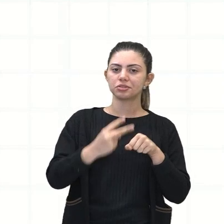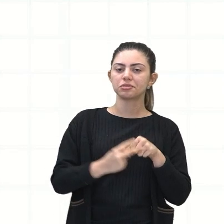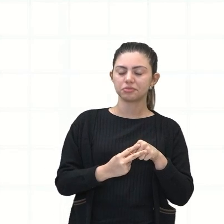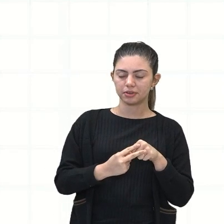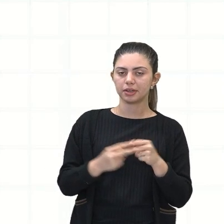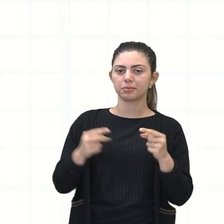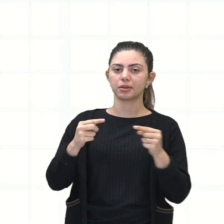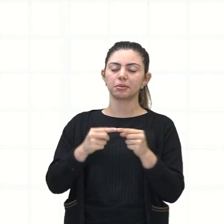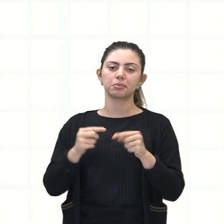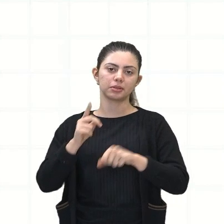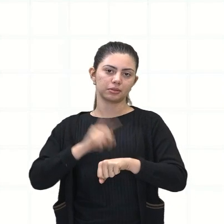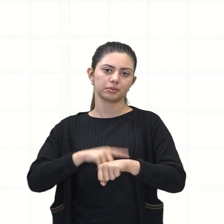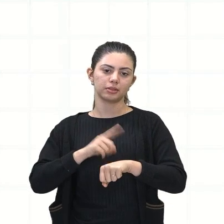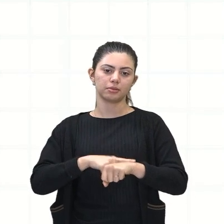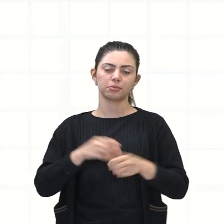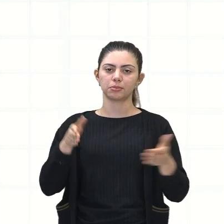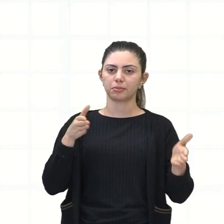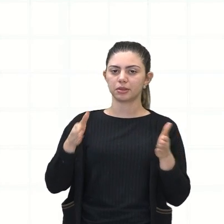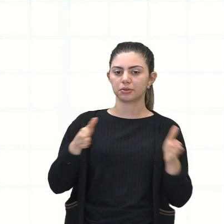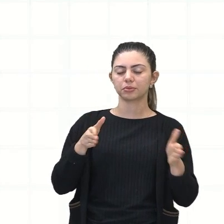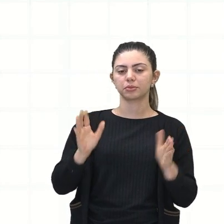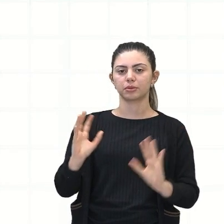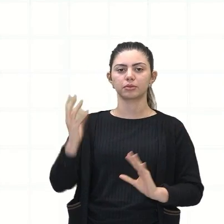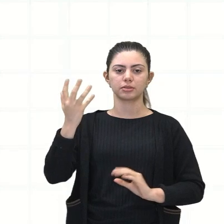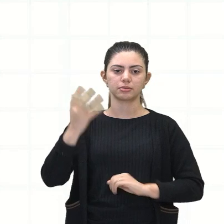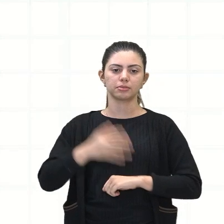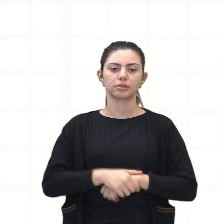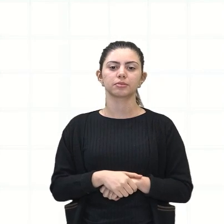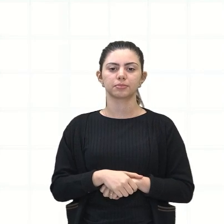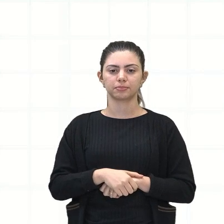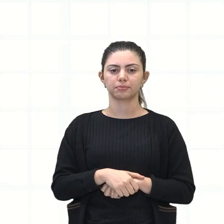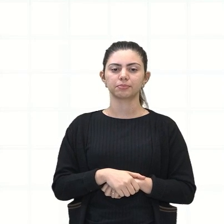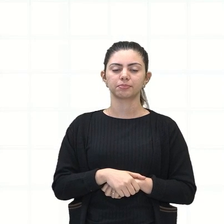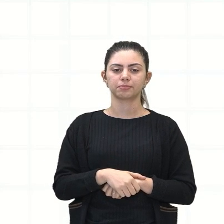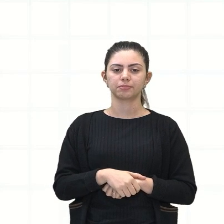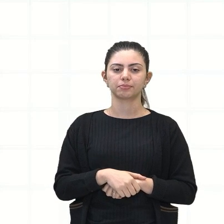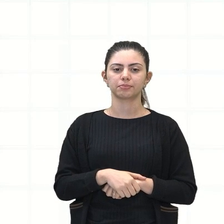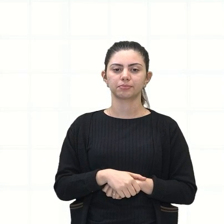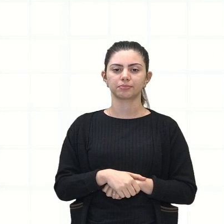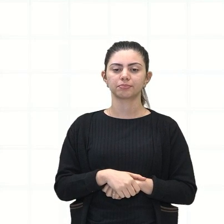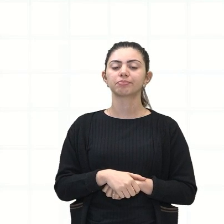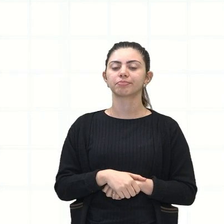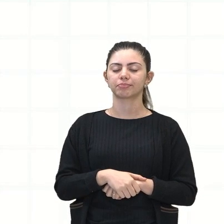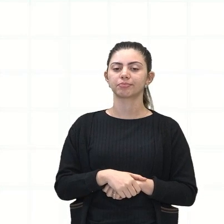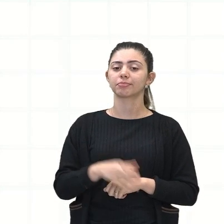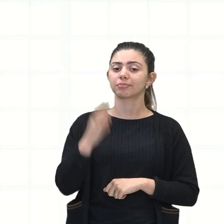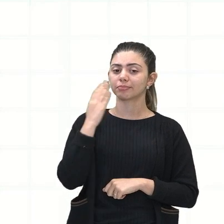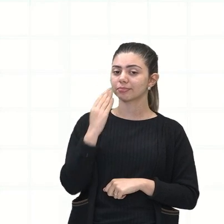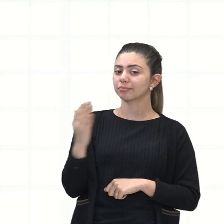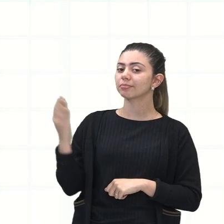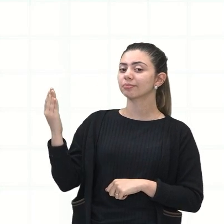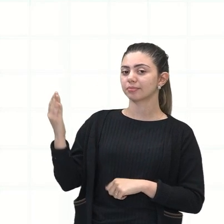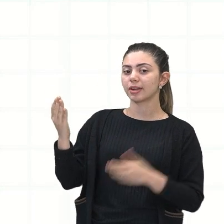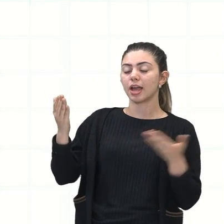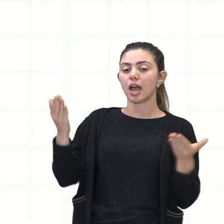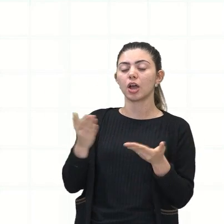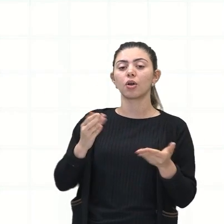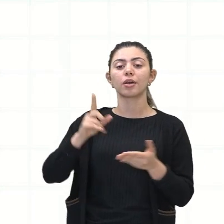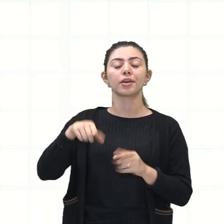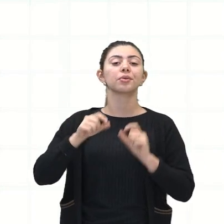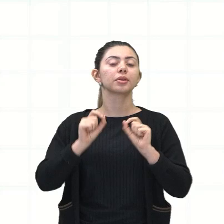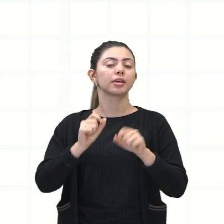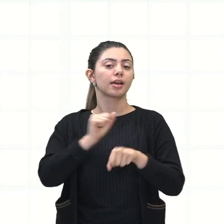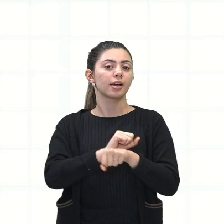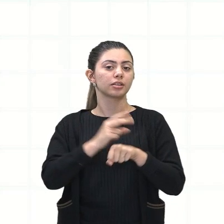Advérbios de tempo. Vamos adiante aqui. Temos os advérbios de lugar. Nós